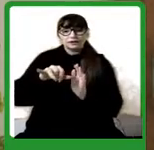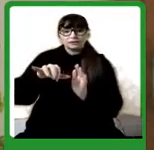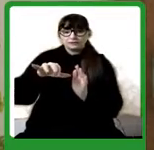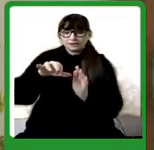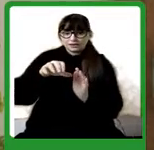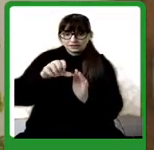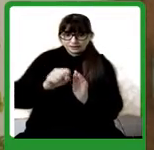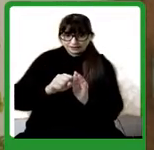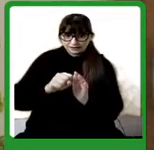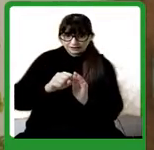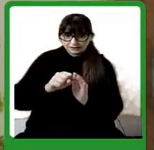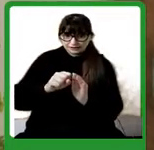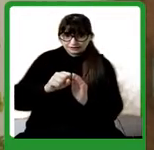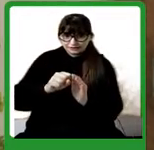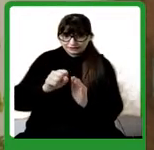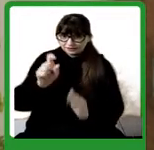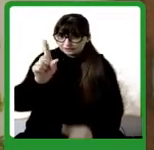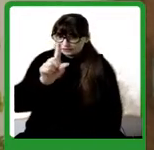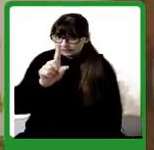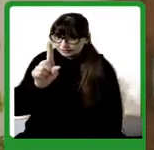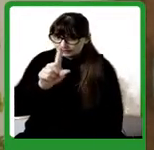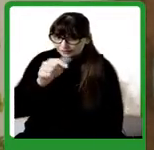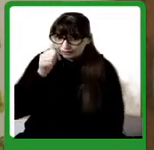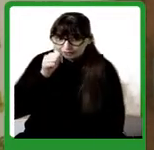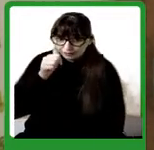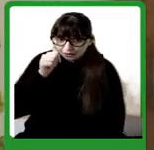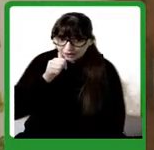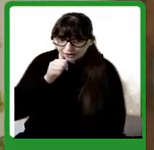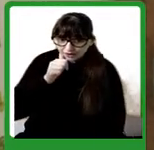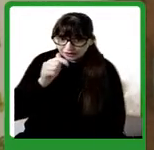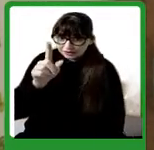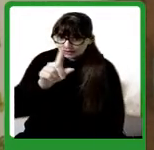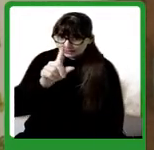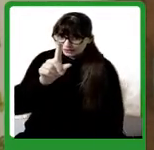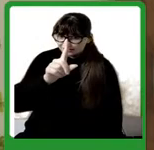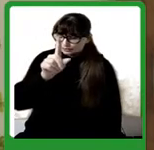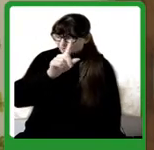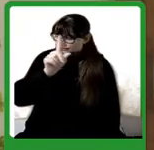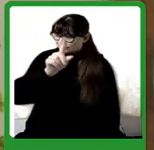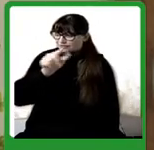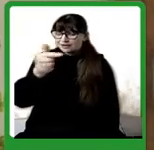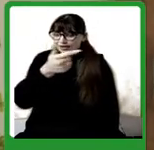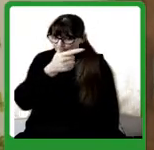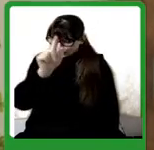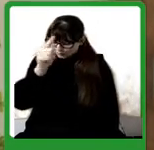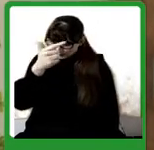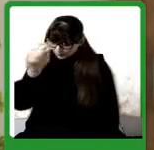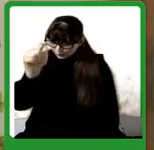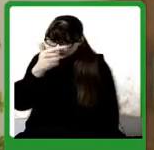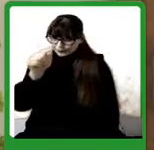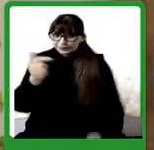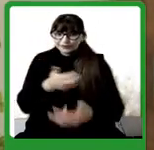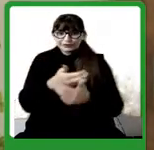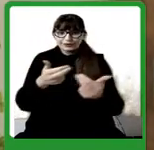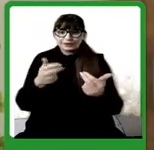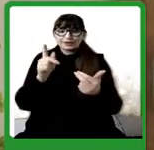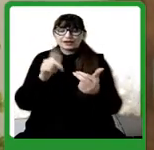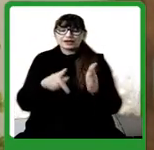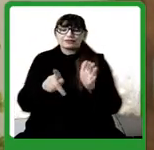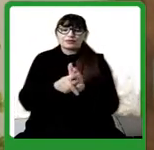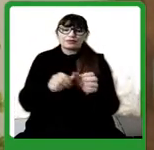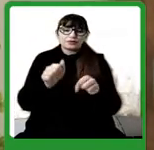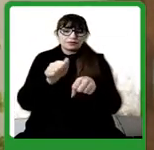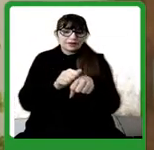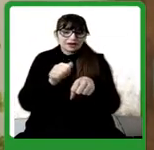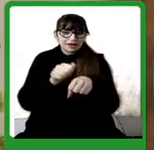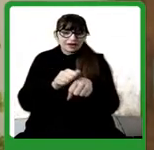minas, pelo amor de Deus, se minha mulher tá assistindo em casa, ela vai pensar que eu fui visitar as minas, que é outras mulheres. Não é, é as minas de estourar coisa lá.